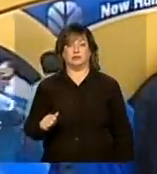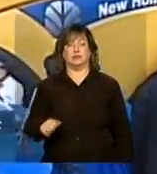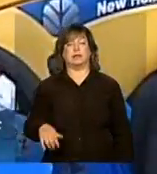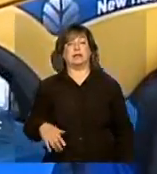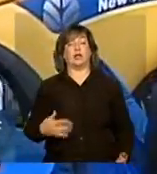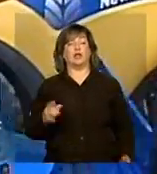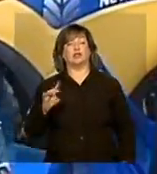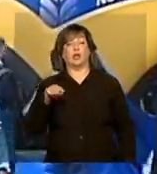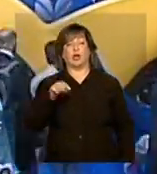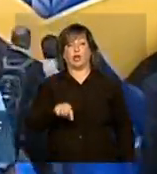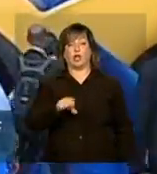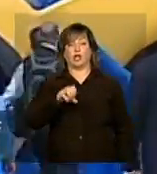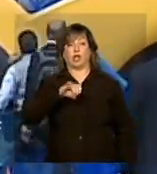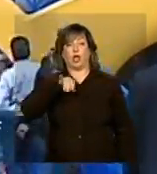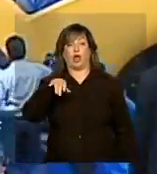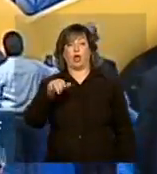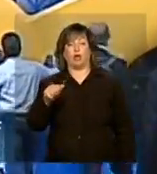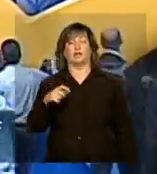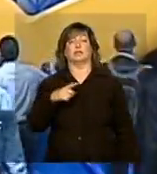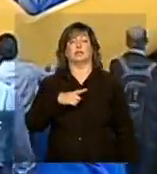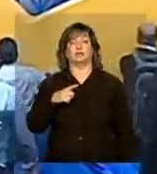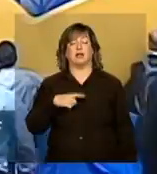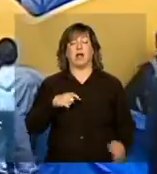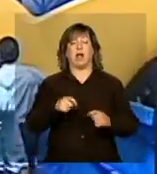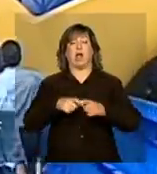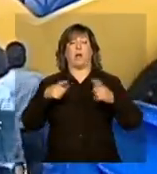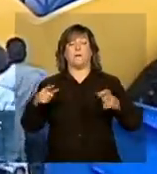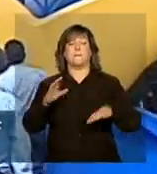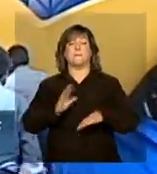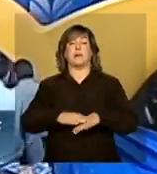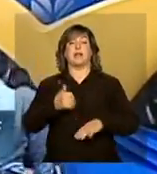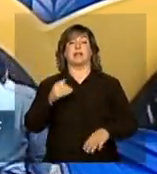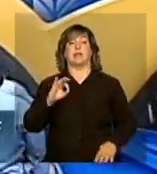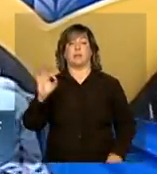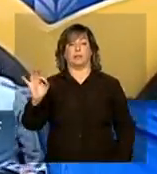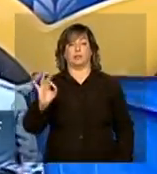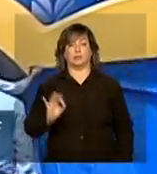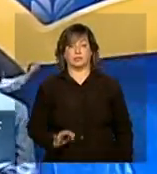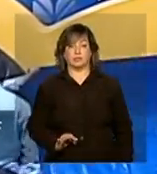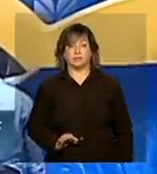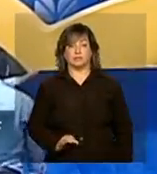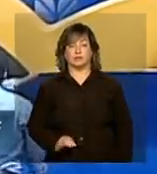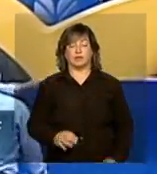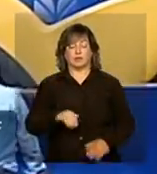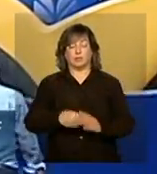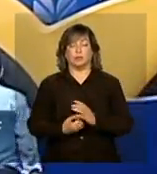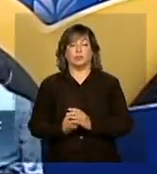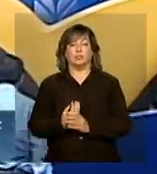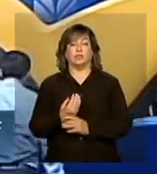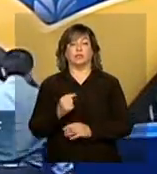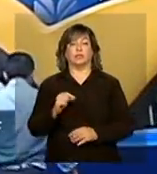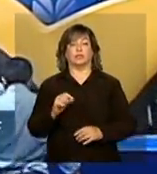então representa aí um aumento de mais de 10% na produção de